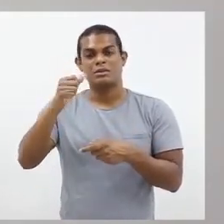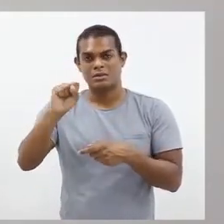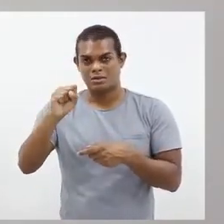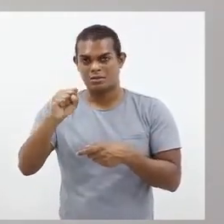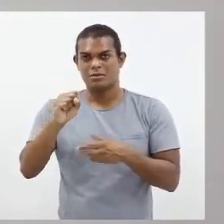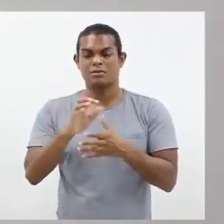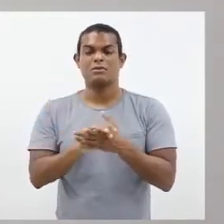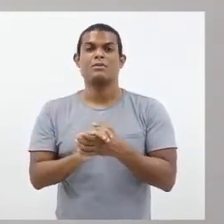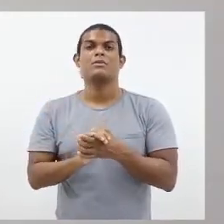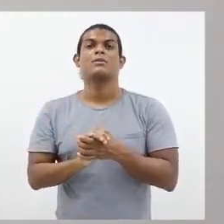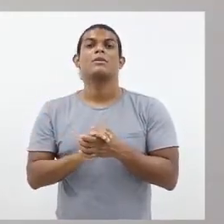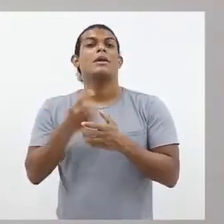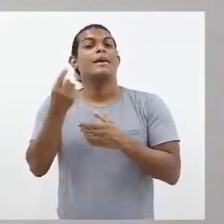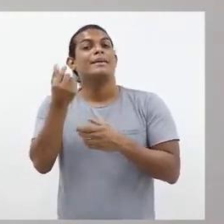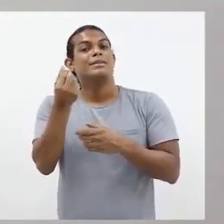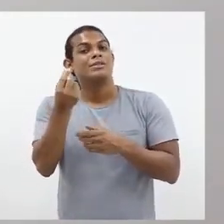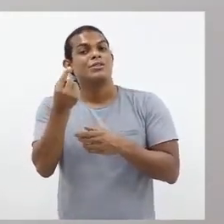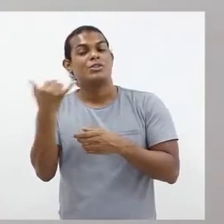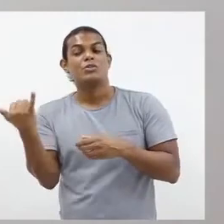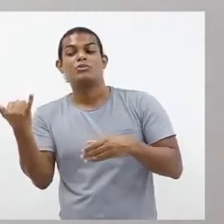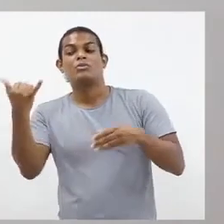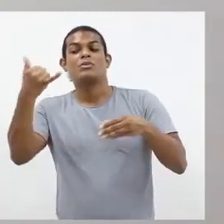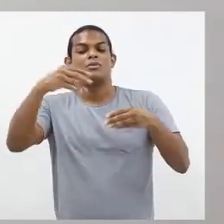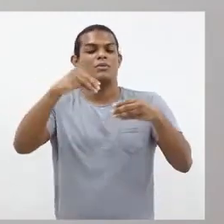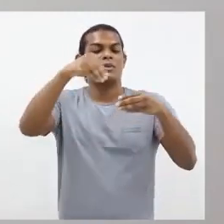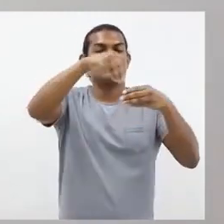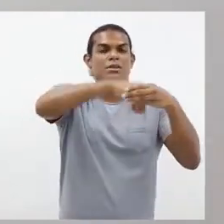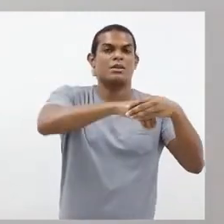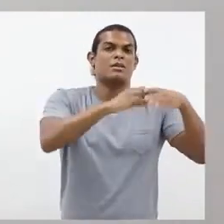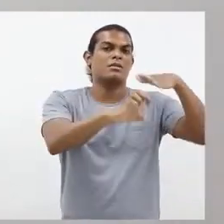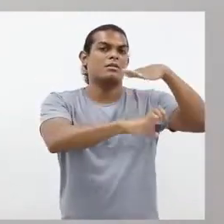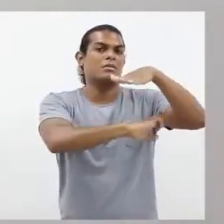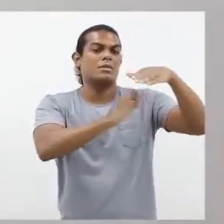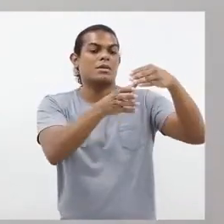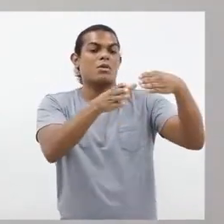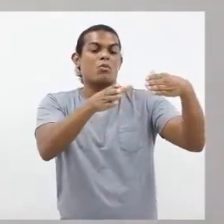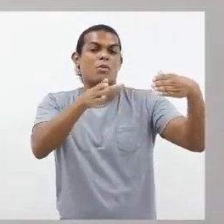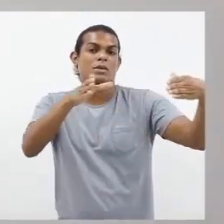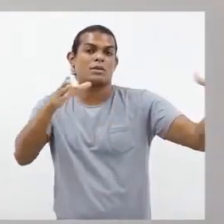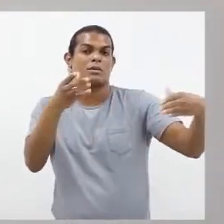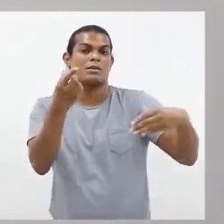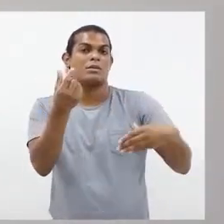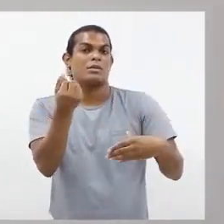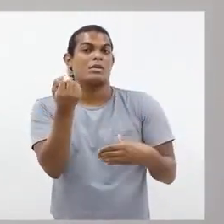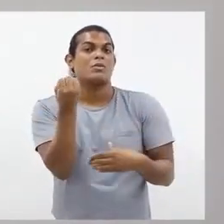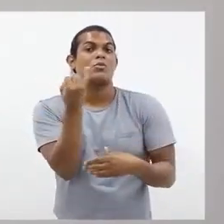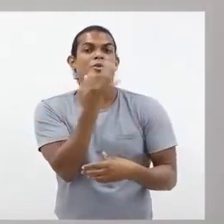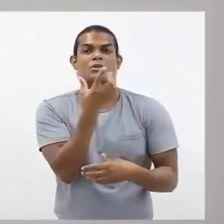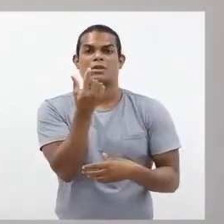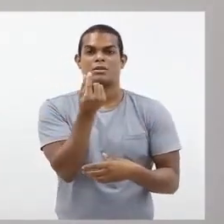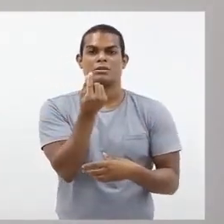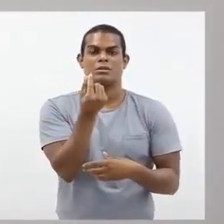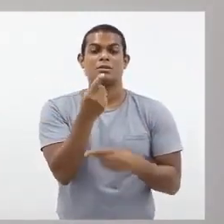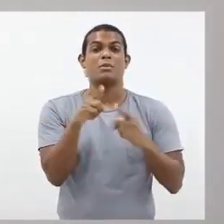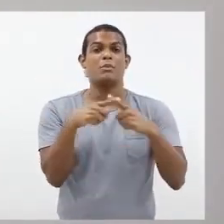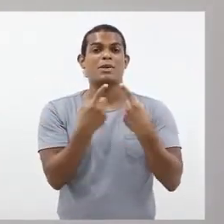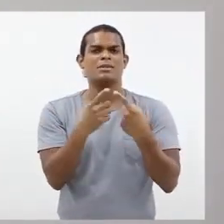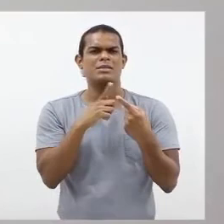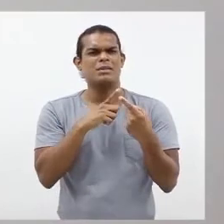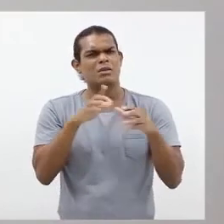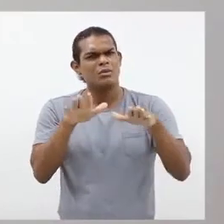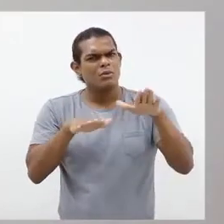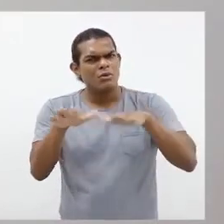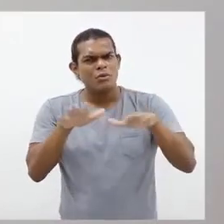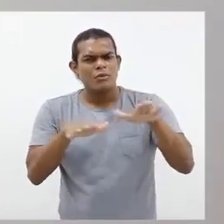em geral, dinheiro que vem de fora para a empresa, aumentando o patrimônio. Só que existe um movimento que também faz